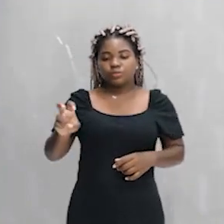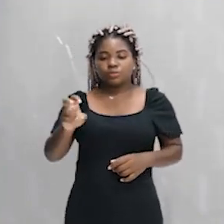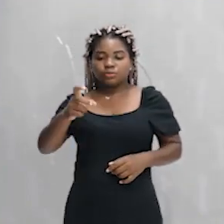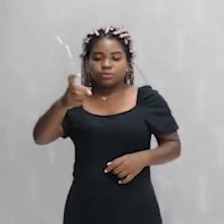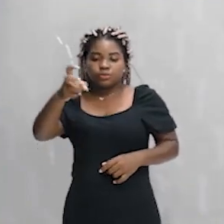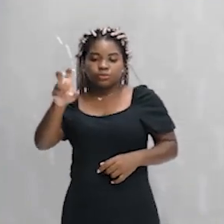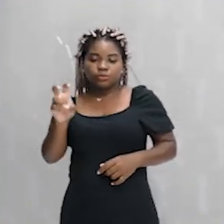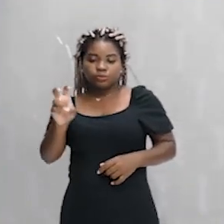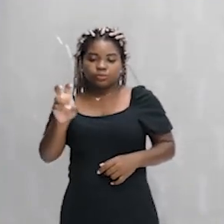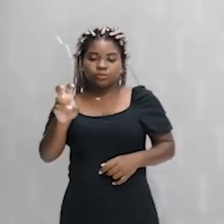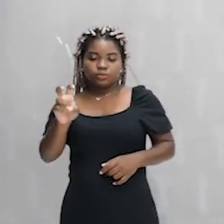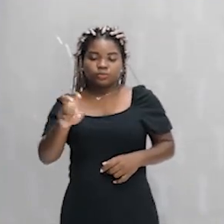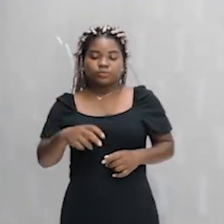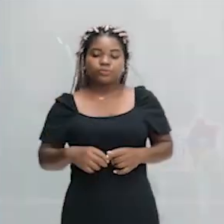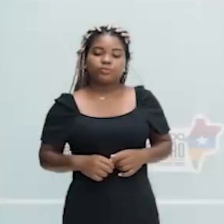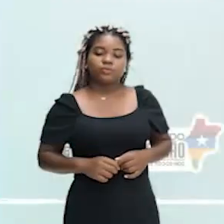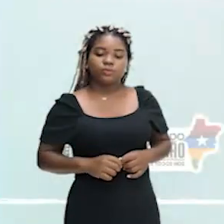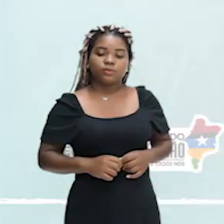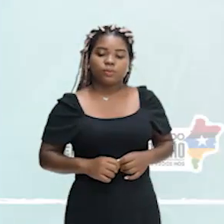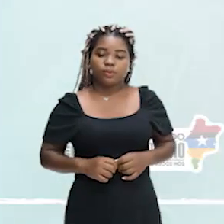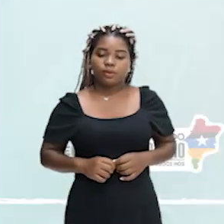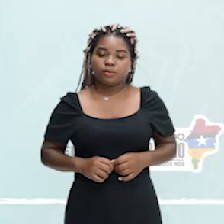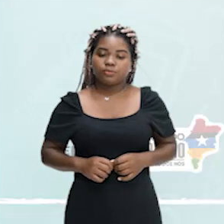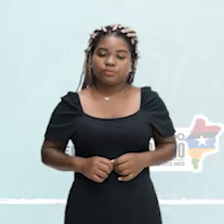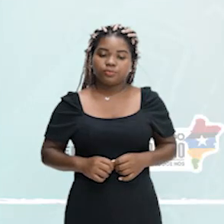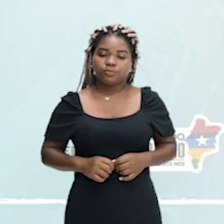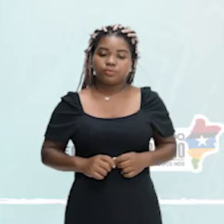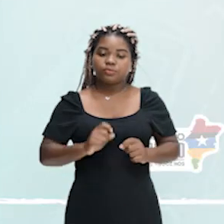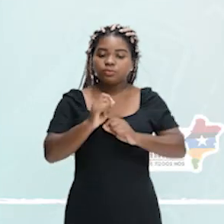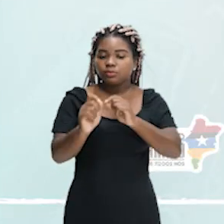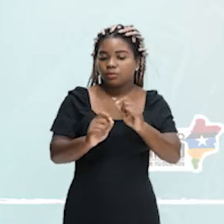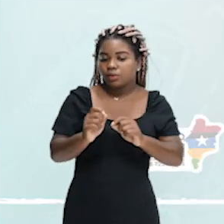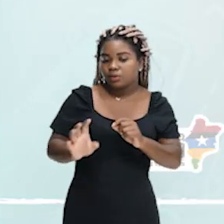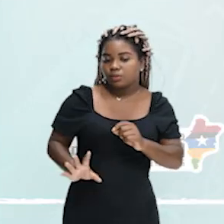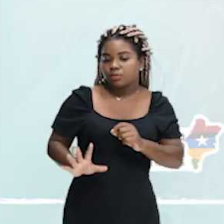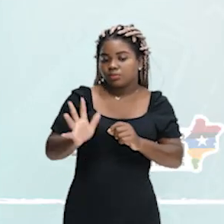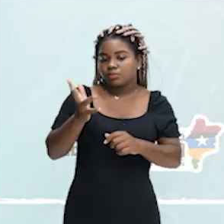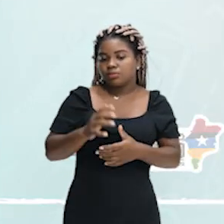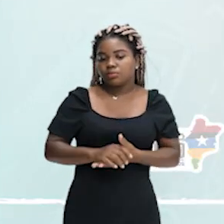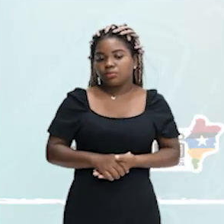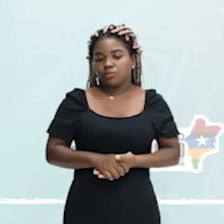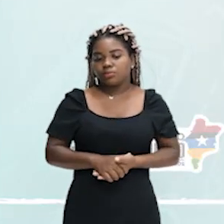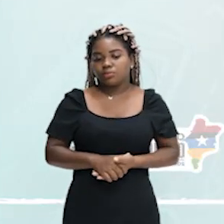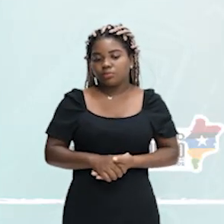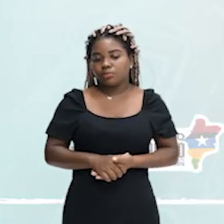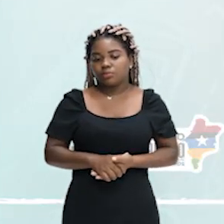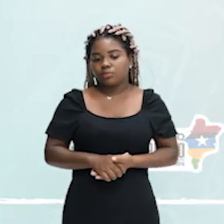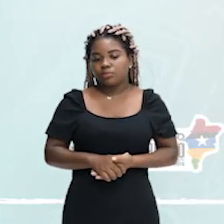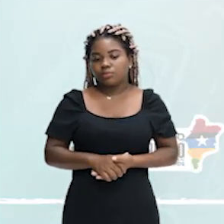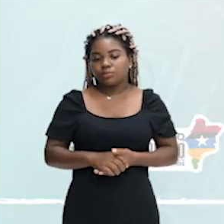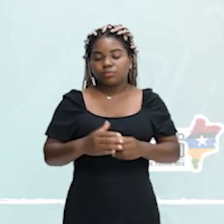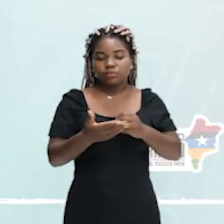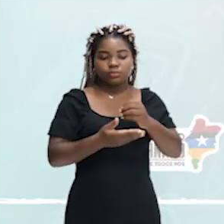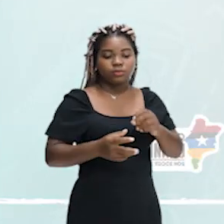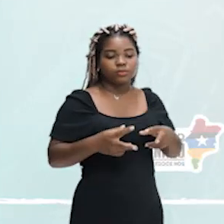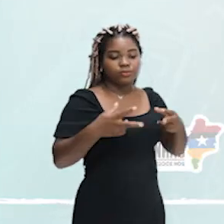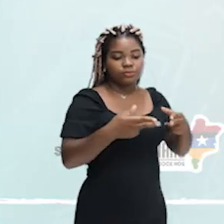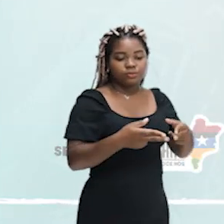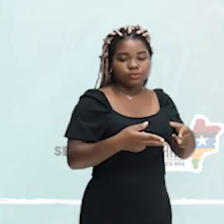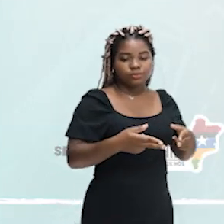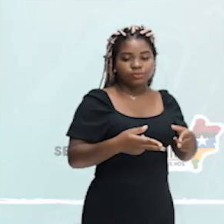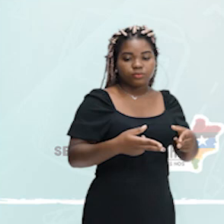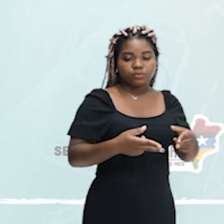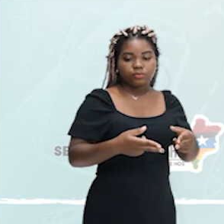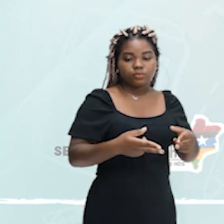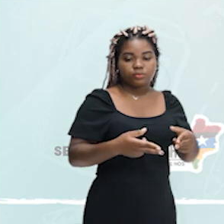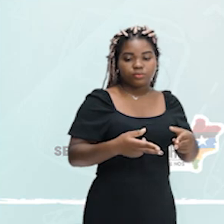igual a 5 elevado à quinta potência. E aí, o que é que eu posso fazer agora? Quando as bases são iguais, eu